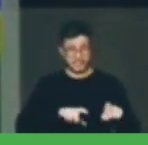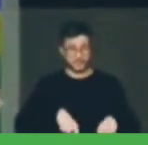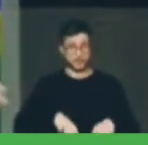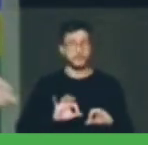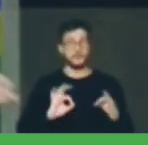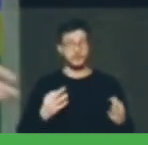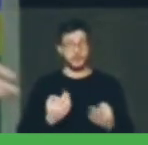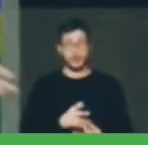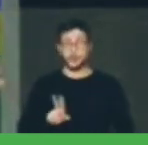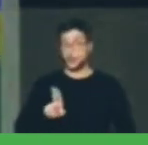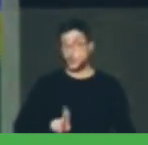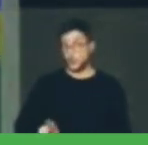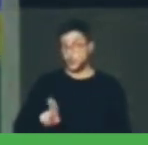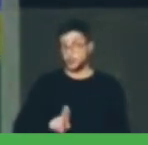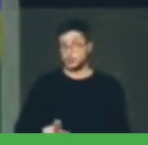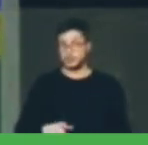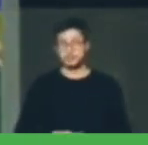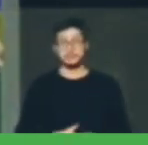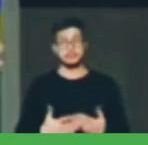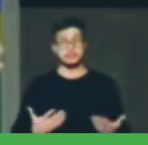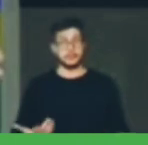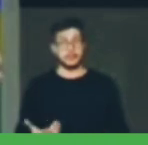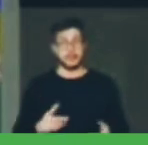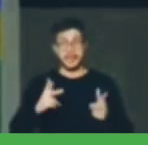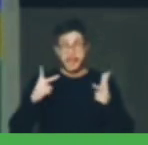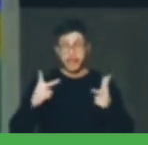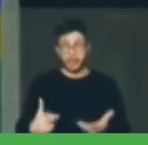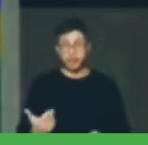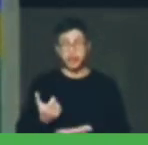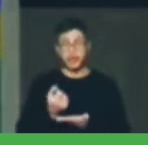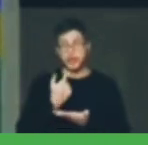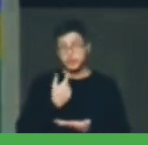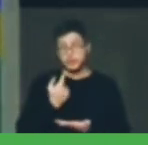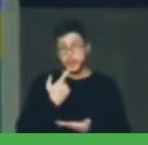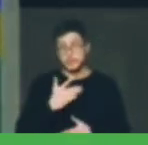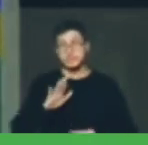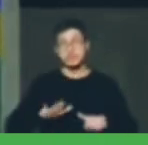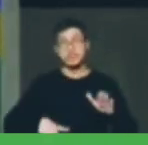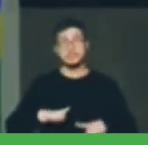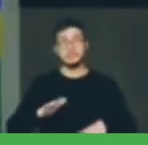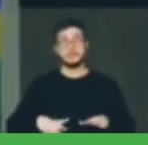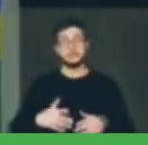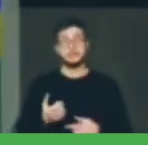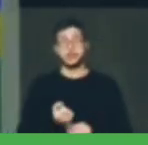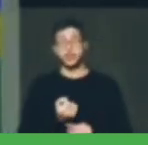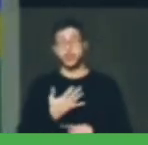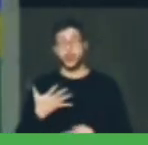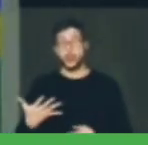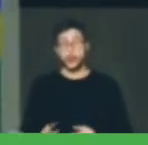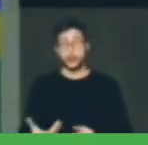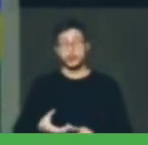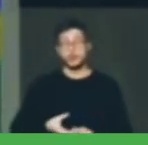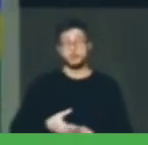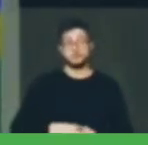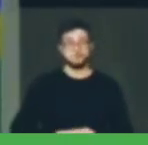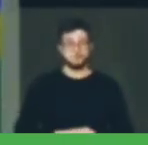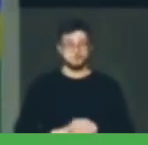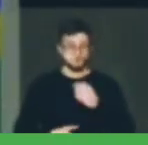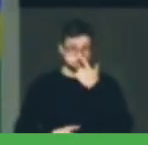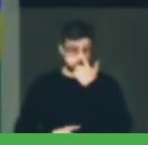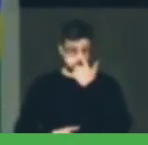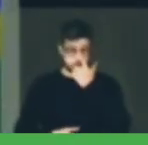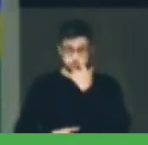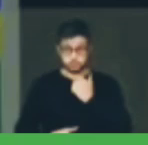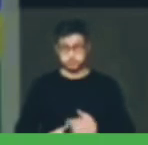agrotóxico é que nem remédio. O remédio também é veneno, depende da dose. O agrotóxico também é